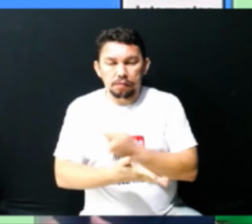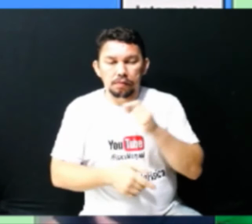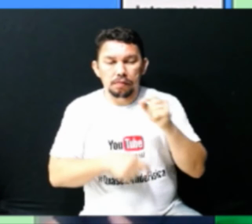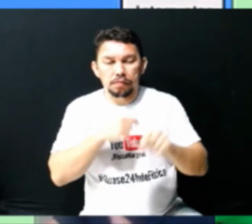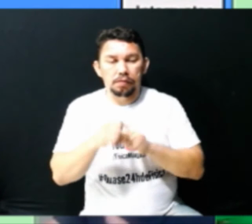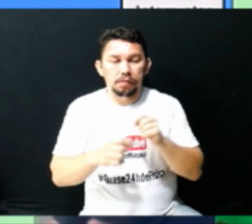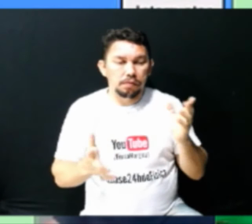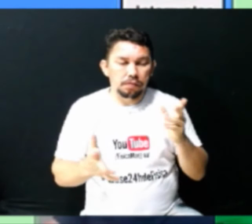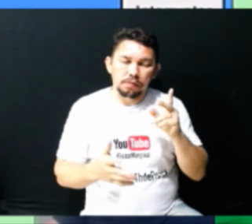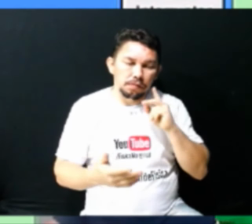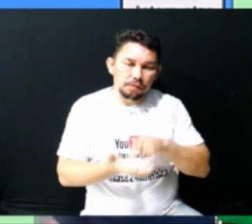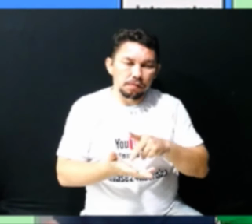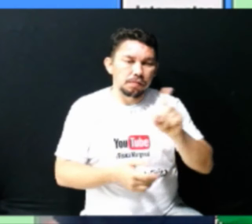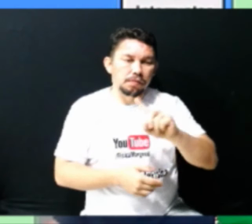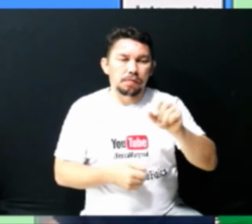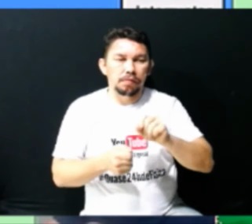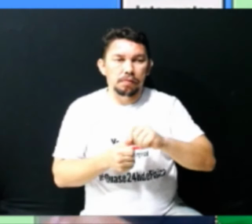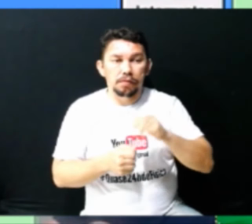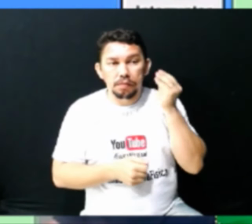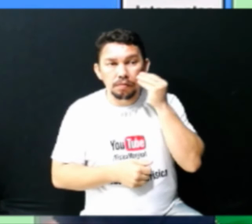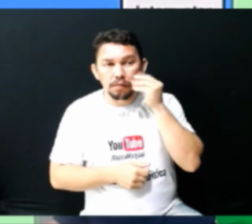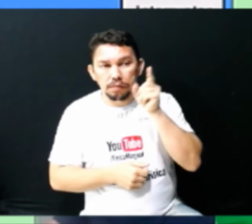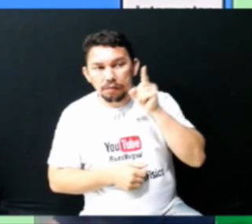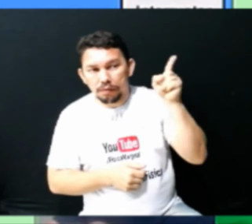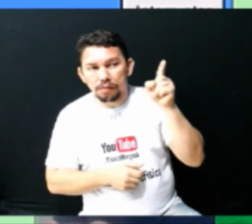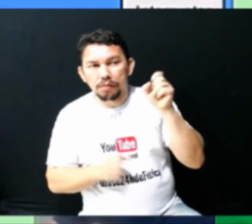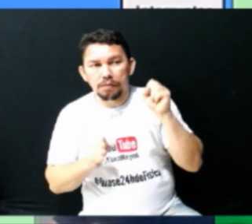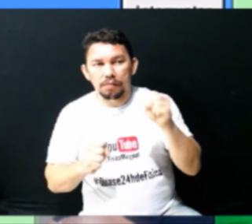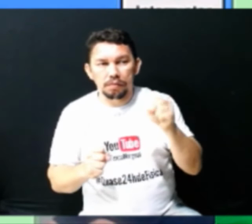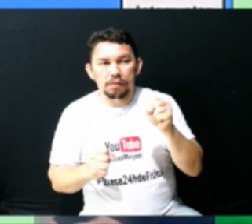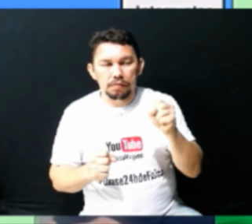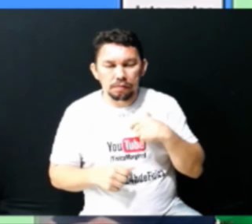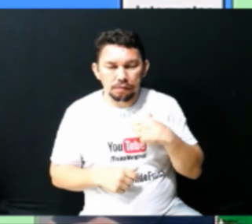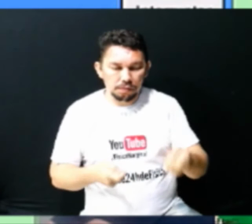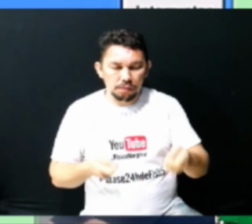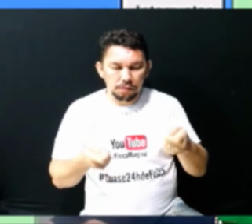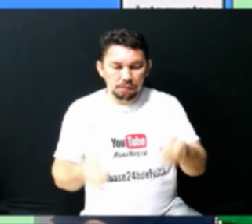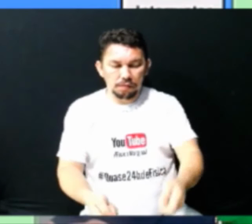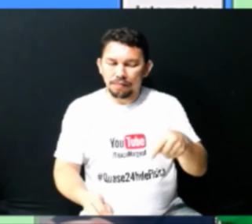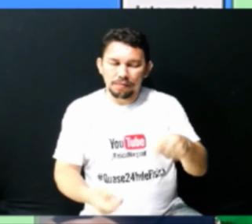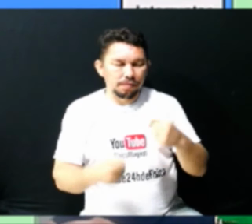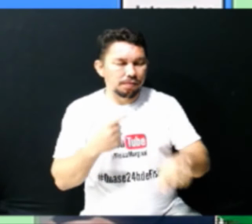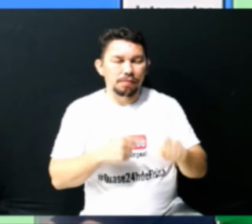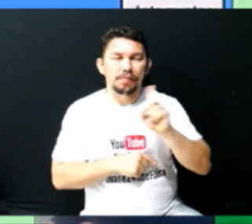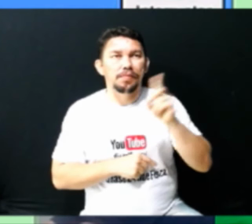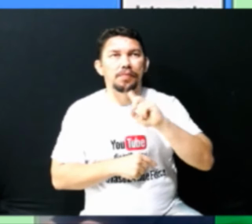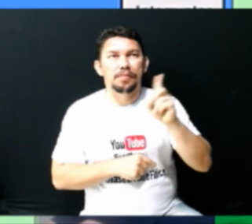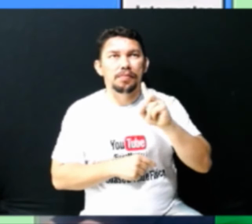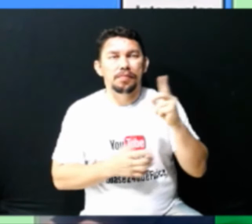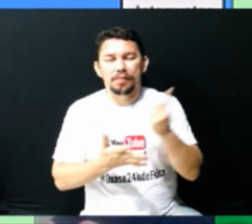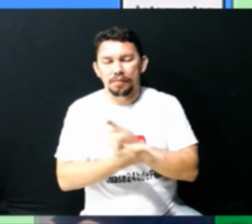faça, tá? No simulador você pode fazer. Eu vou fazer errado aqui, tá? No simulador a gente pode fazer, não corre nenhum